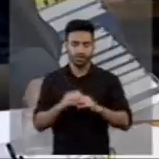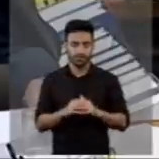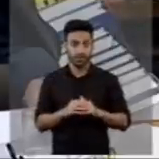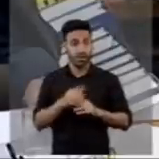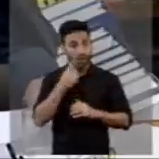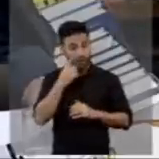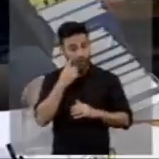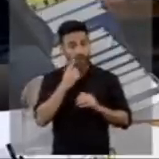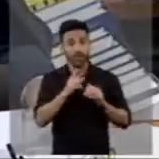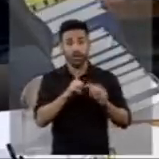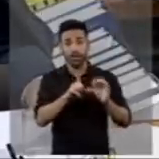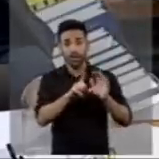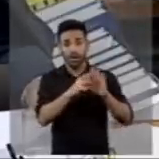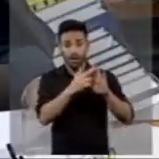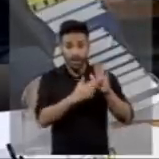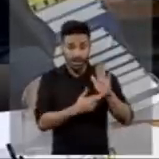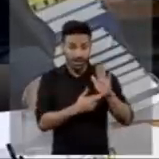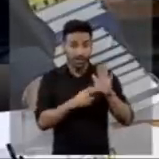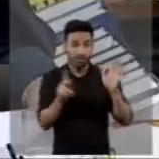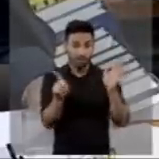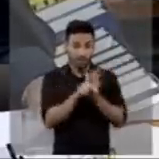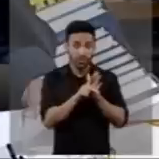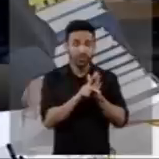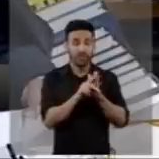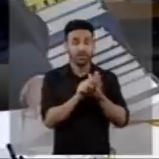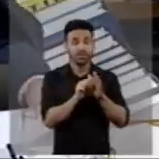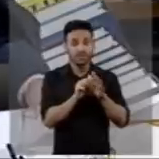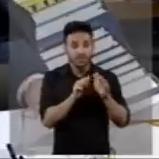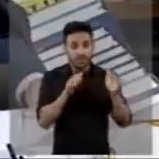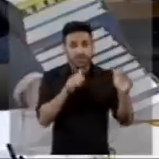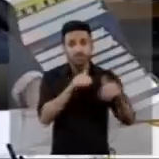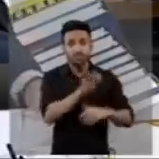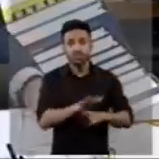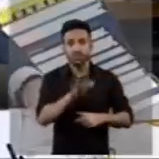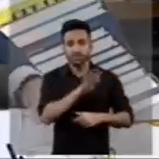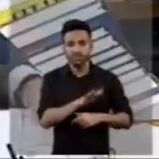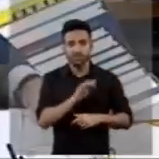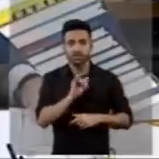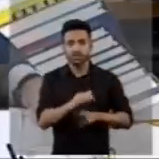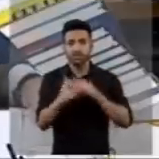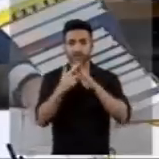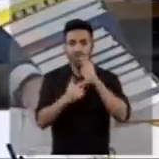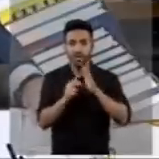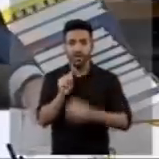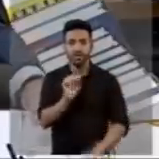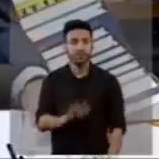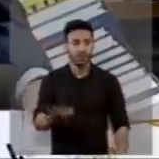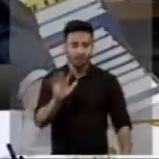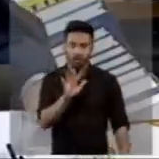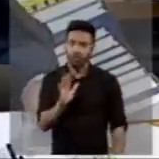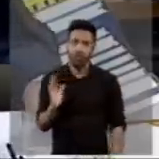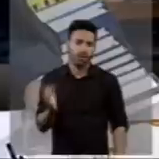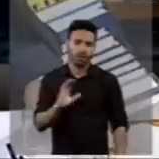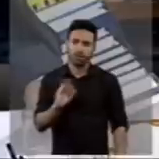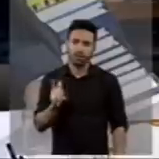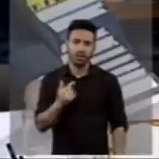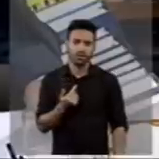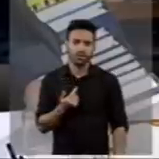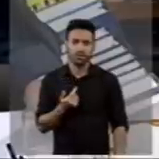federal específica, não a geral. Porque a geral, sem normas gerais, o Estado está obrigado, né,